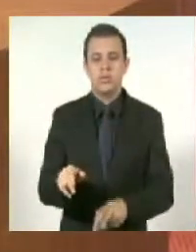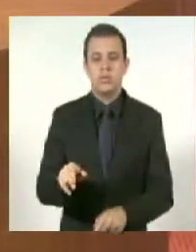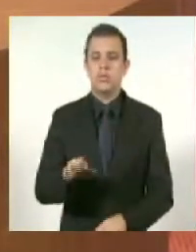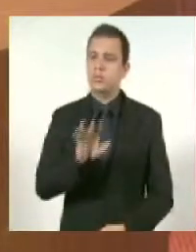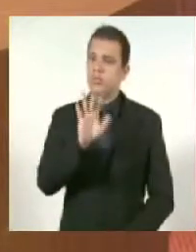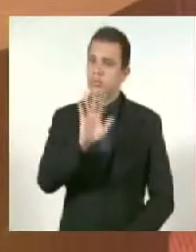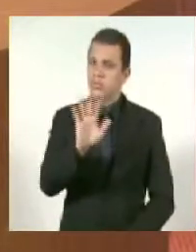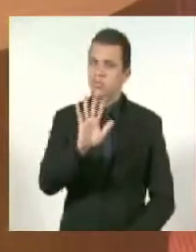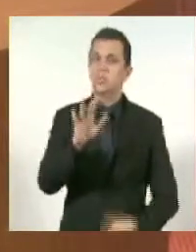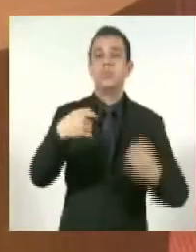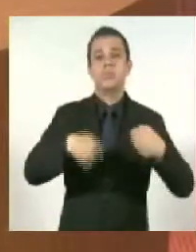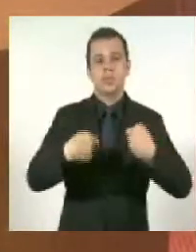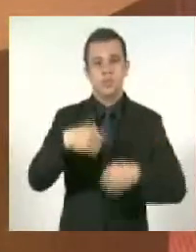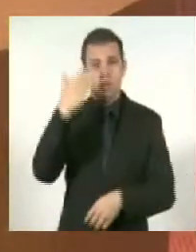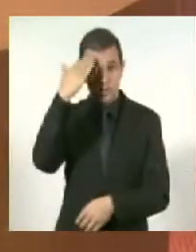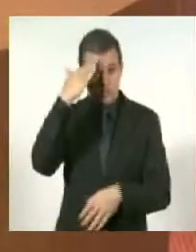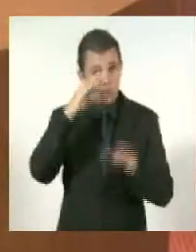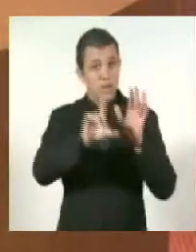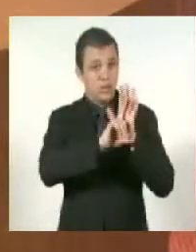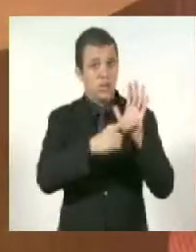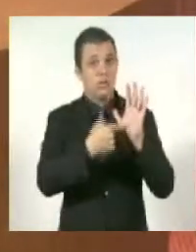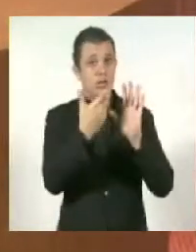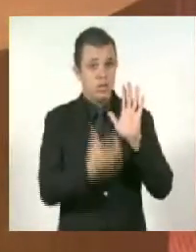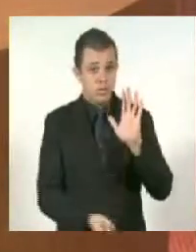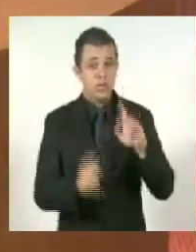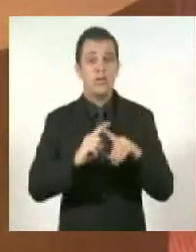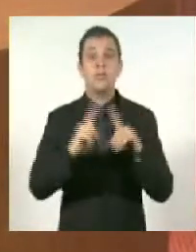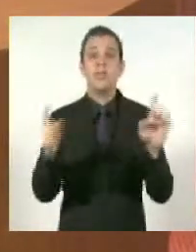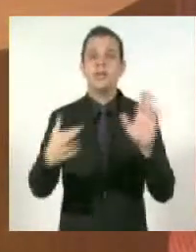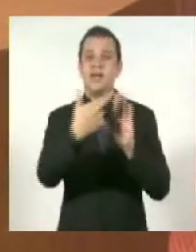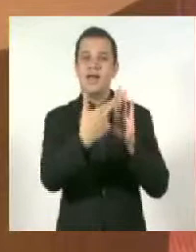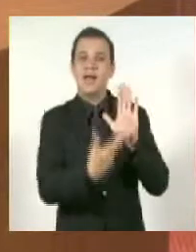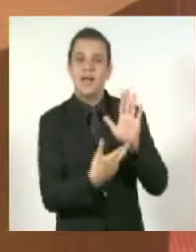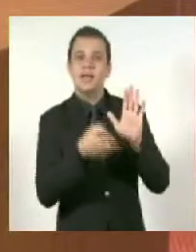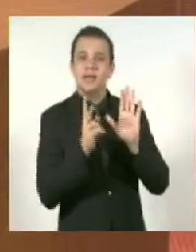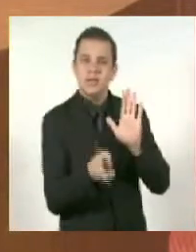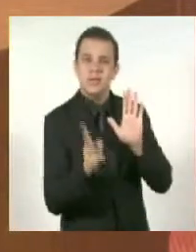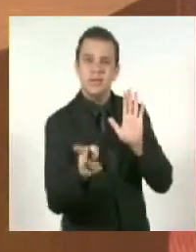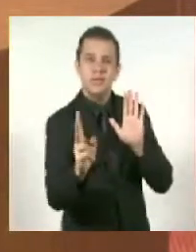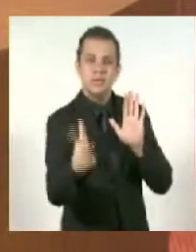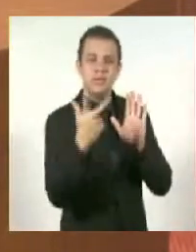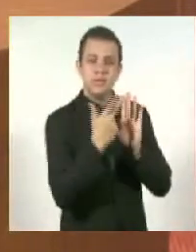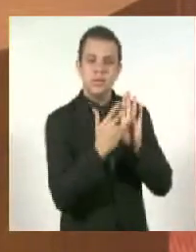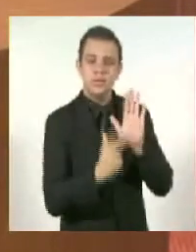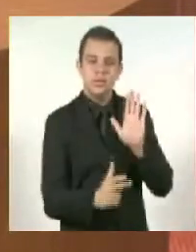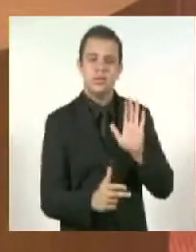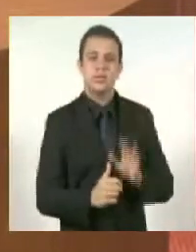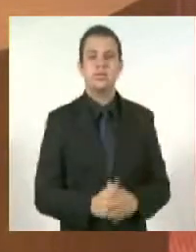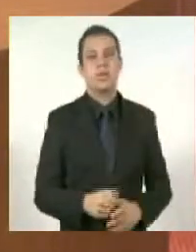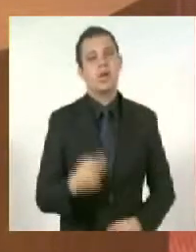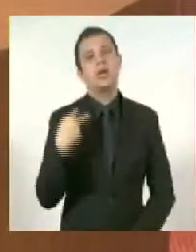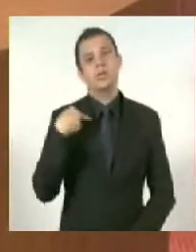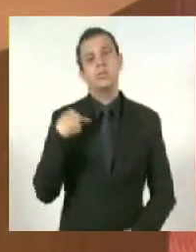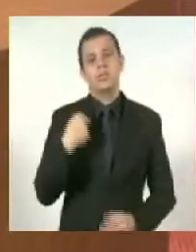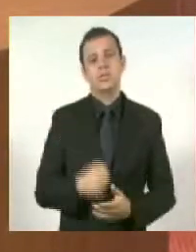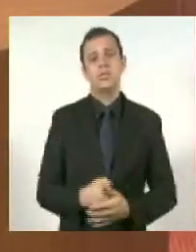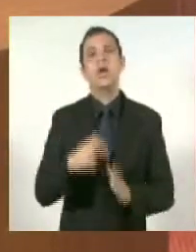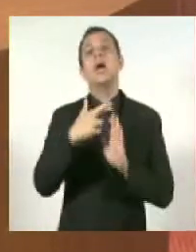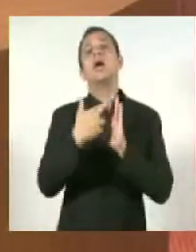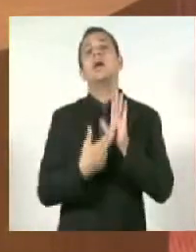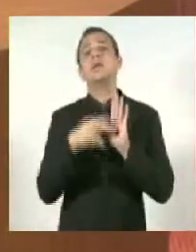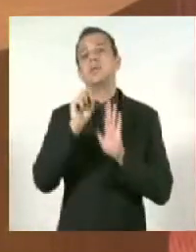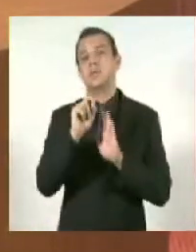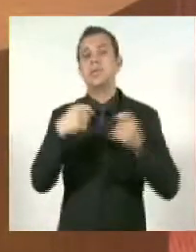legal, está previsto na legislação. Ele só não pode ser a regra. A regra é o processo licitatório. E este